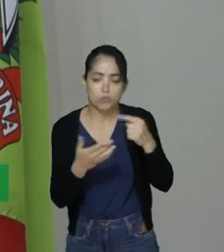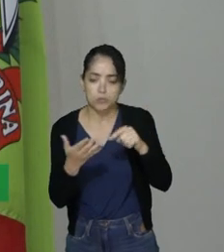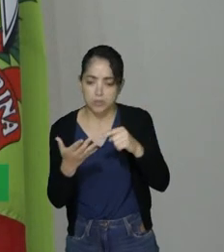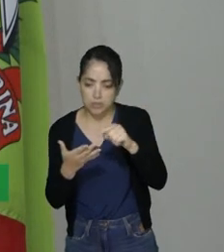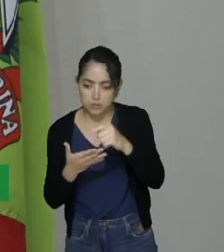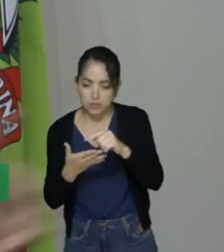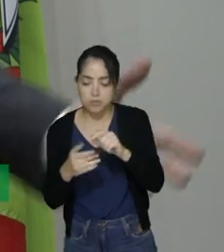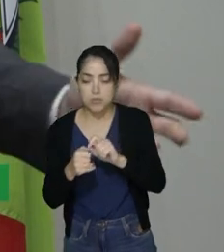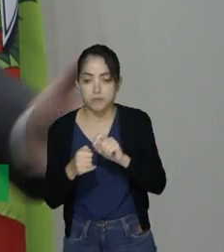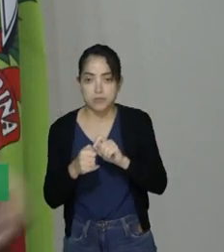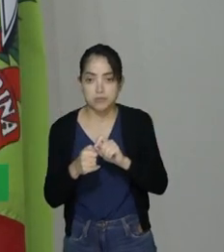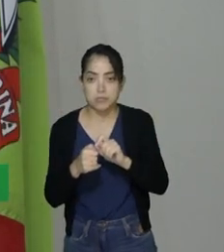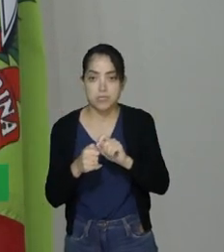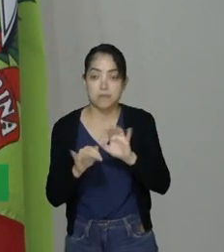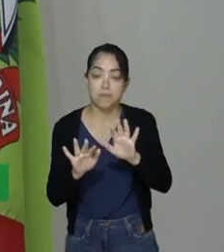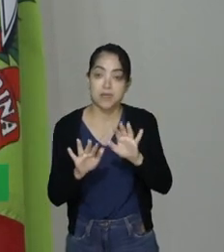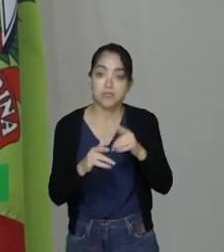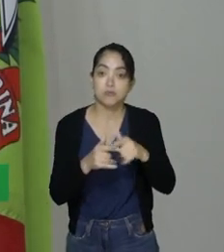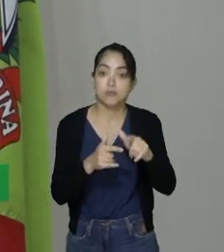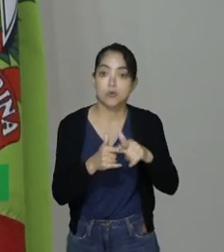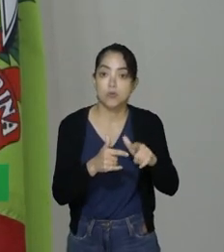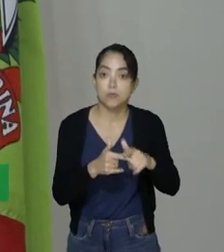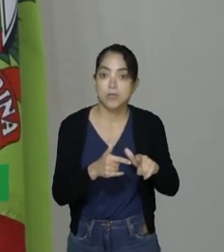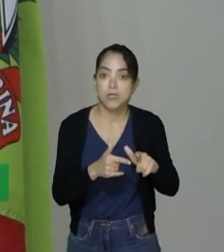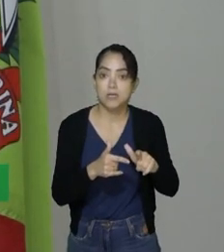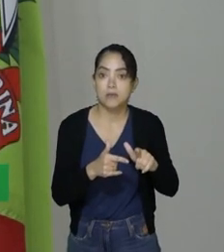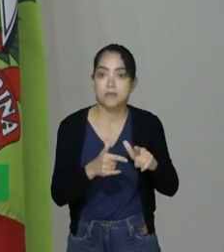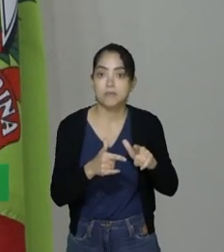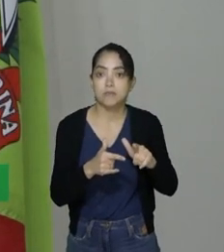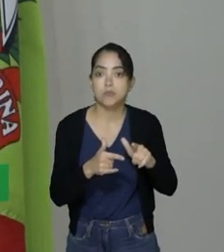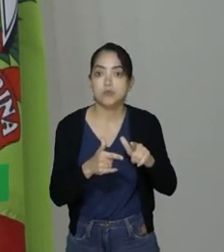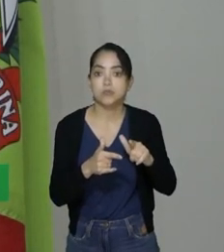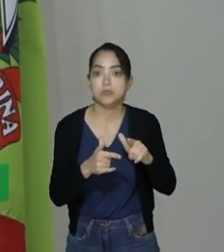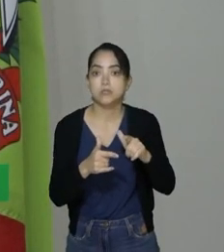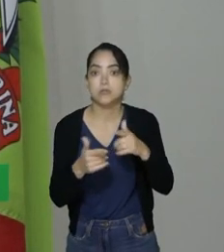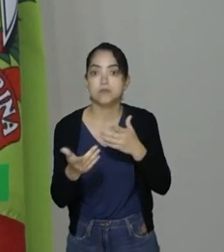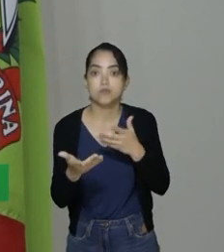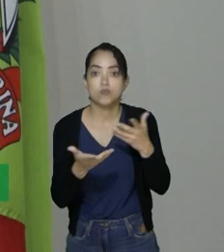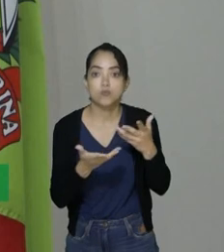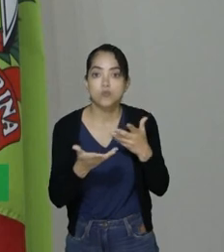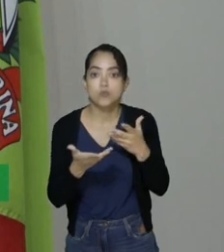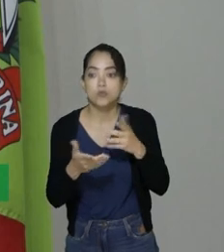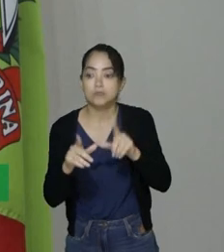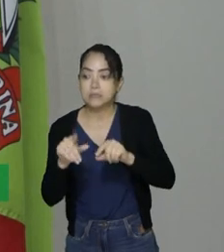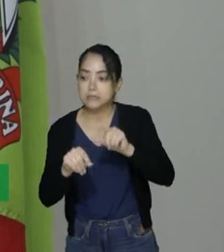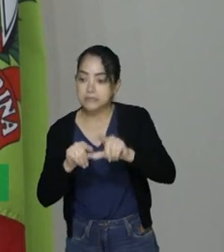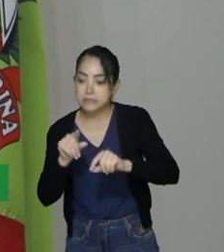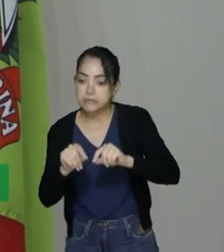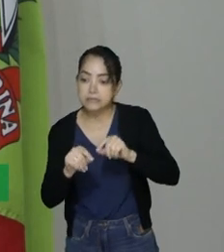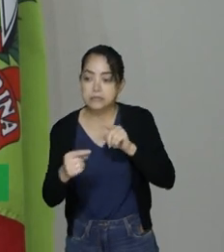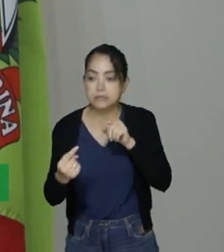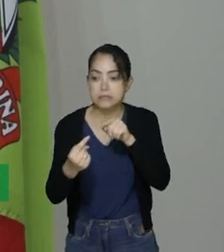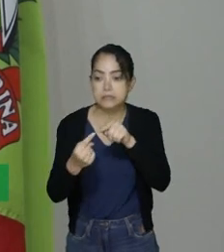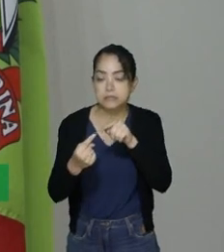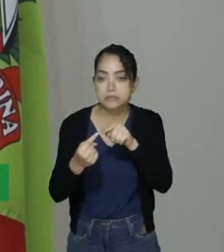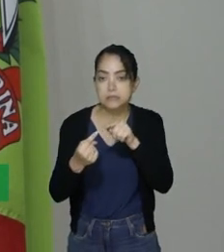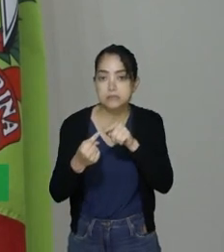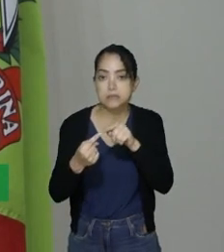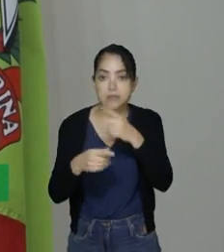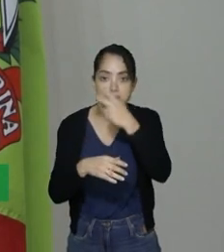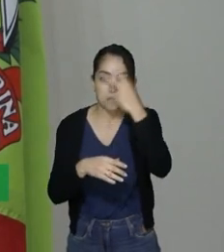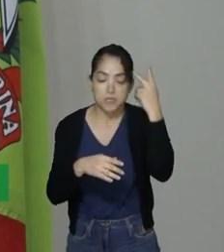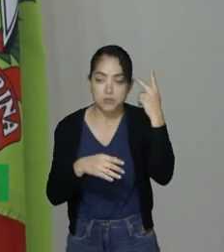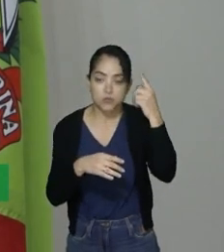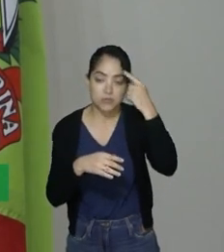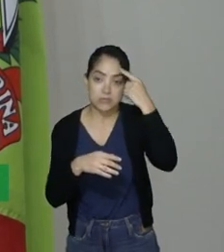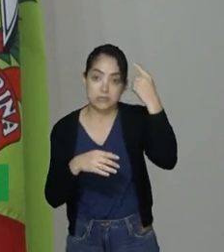fazer. O problema é que vocação e propósito, eu não sei se a gente escolhe, né? Dizem que pessoas não têm